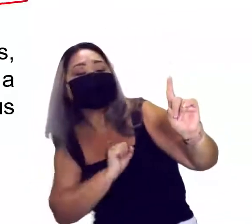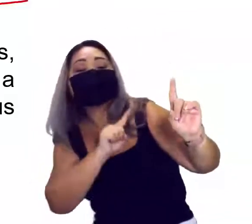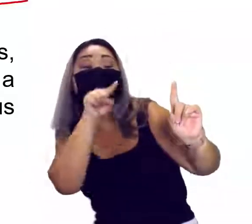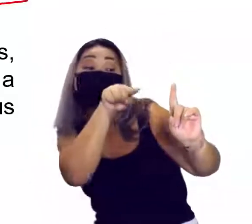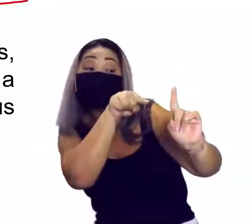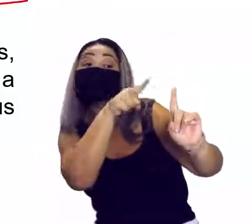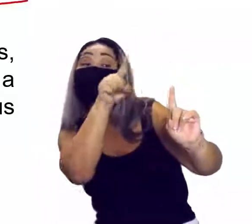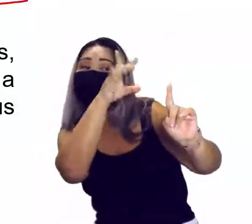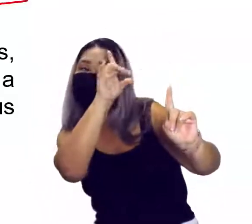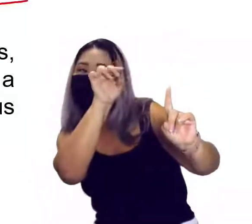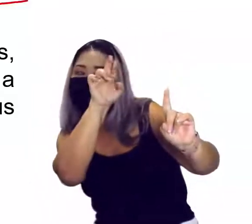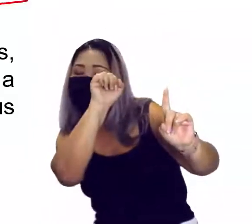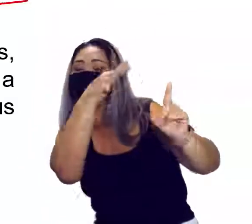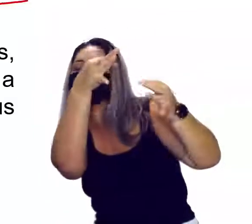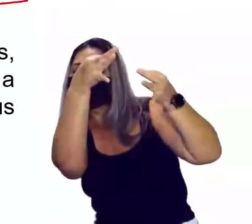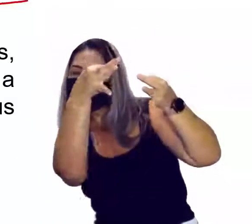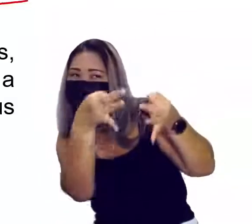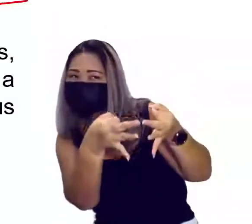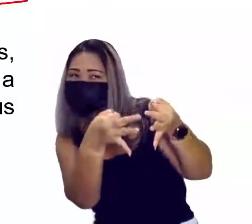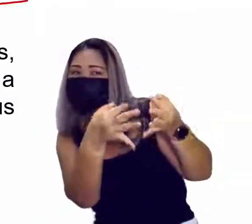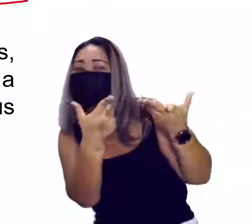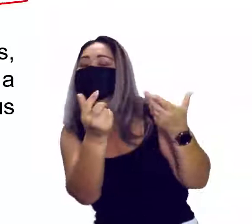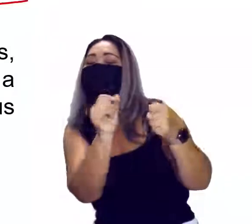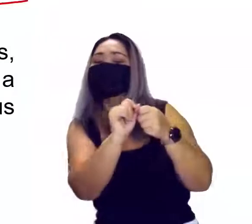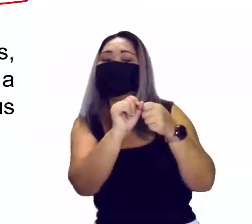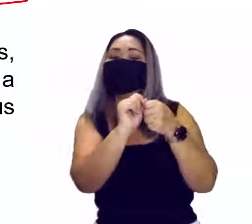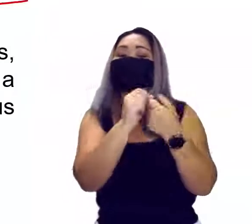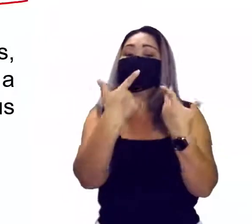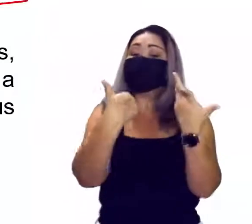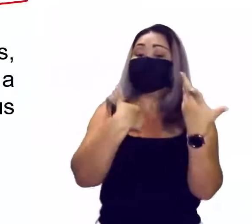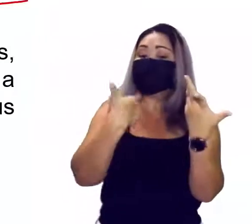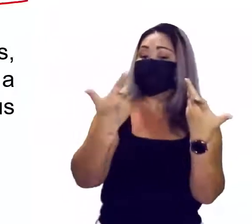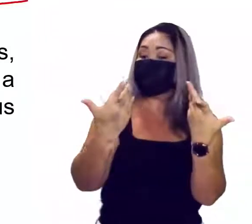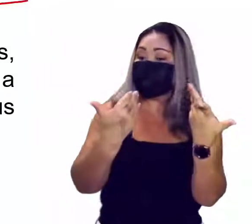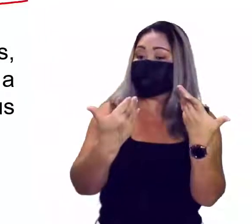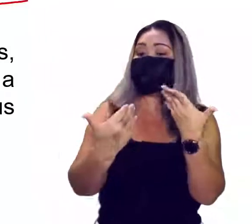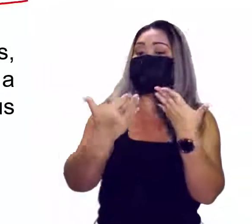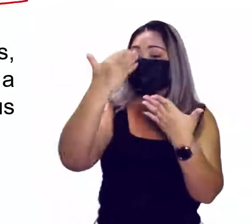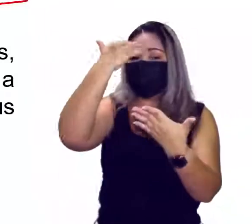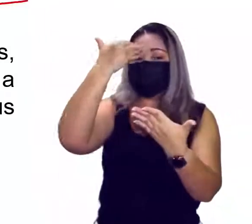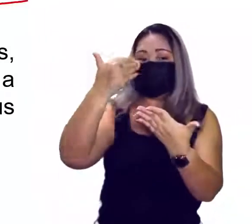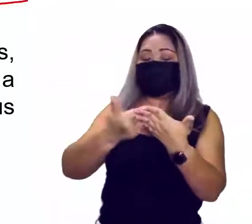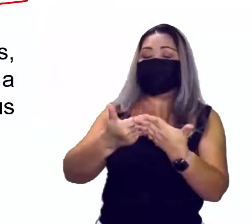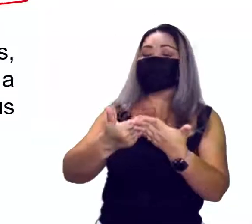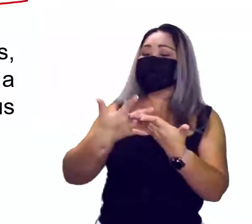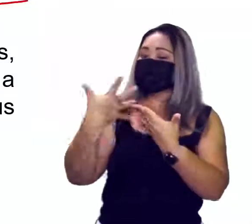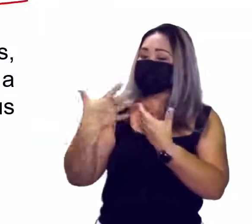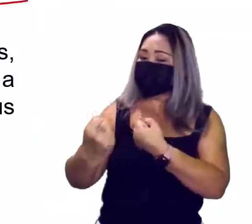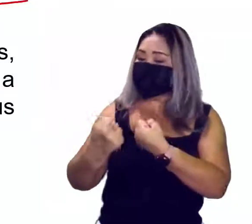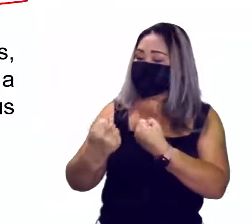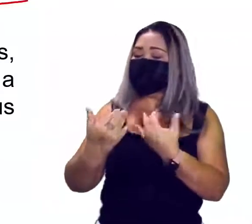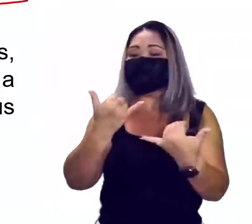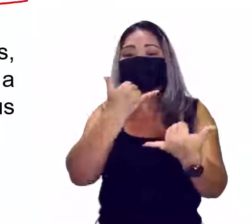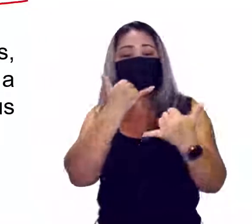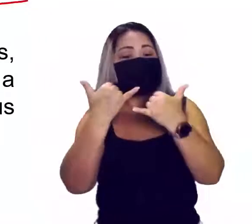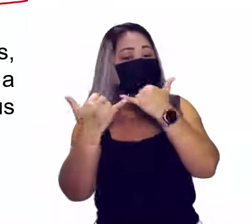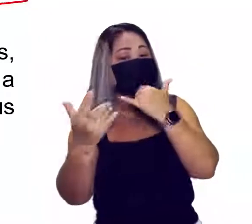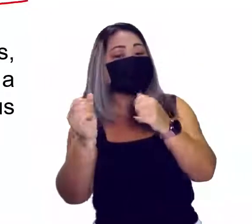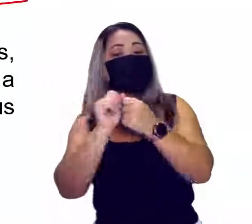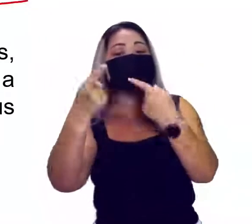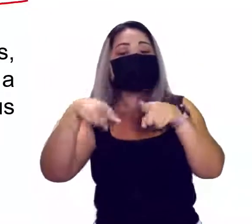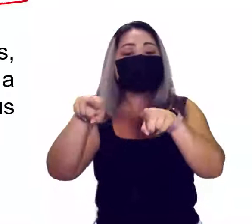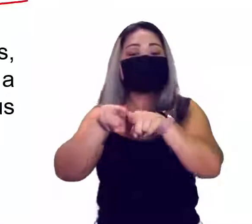justo, que defendia a tolerância. Também é conhecido como o deus dos rebanhos e das